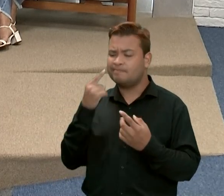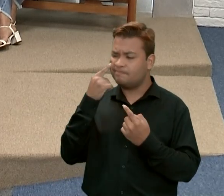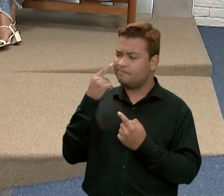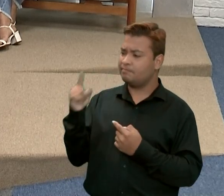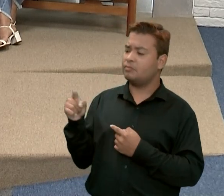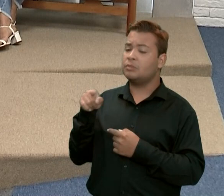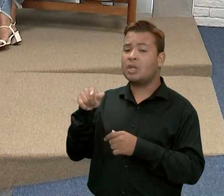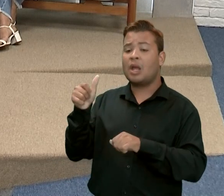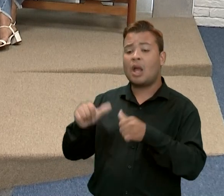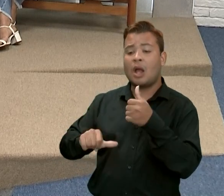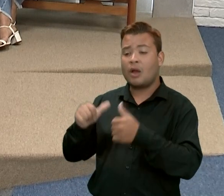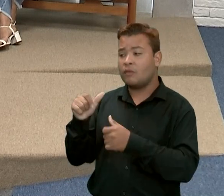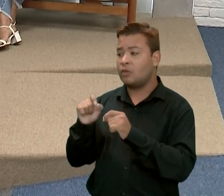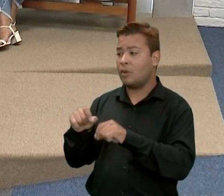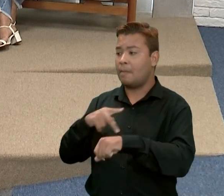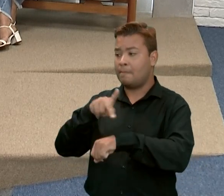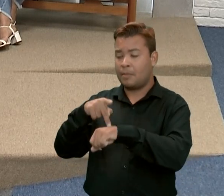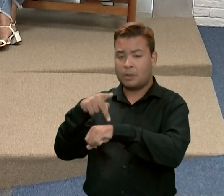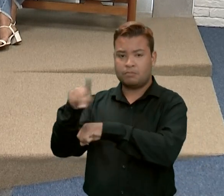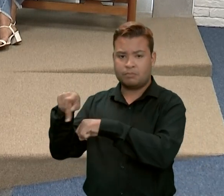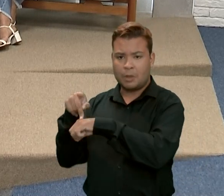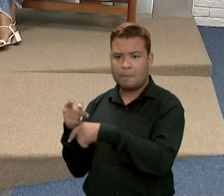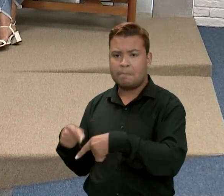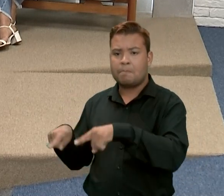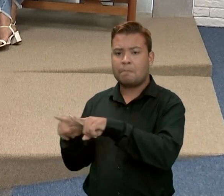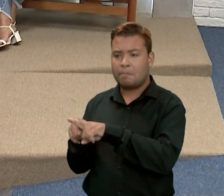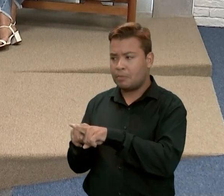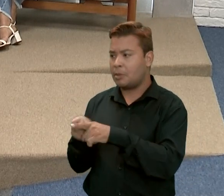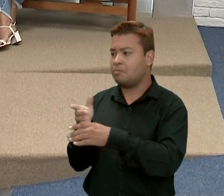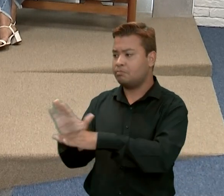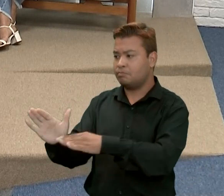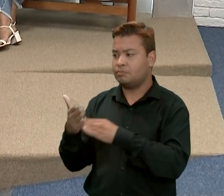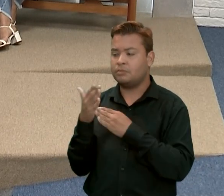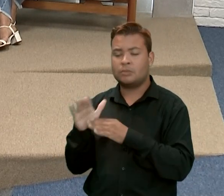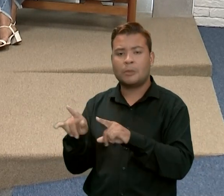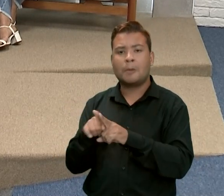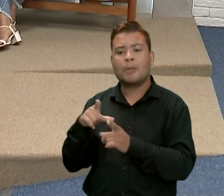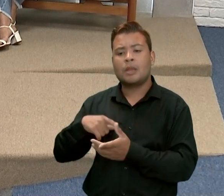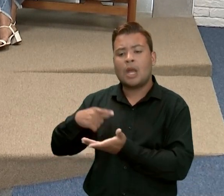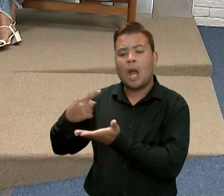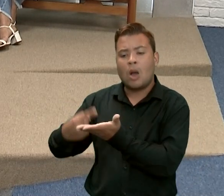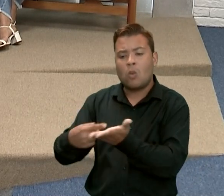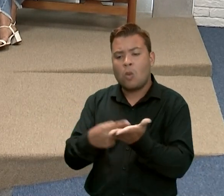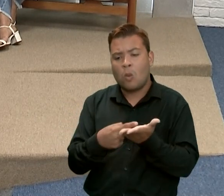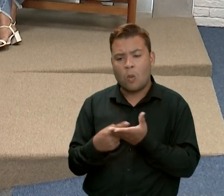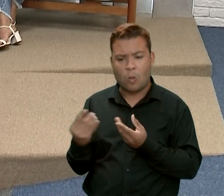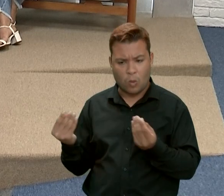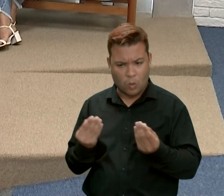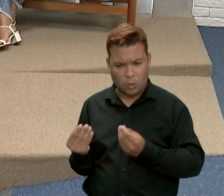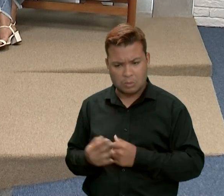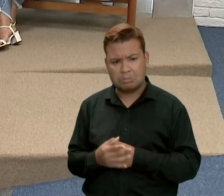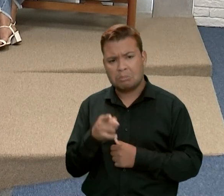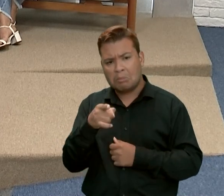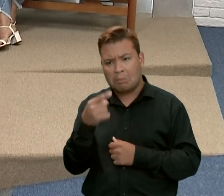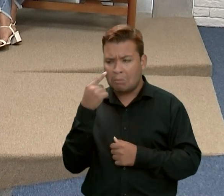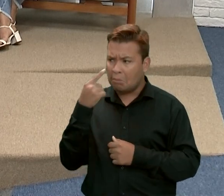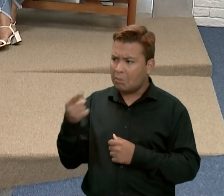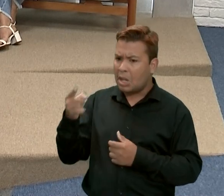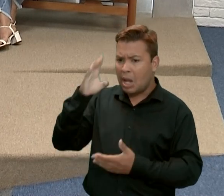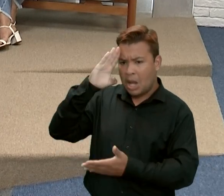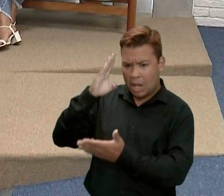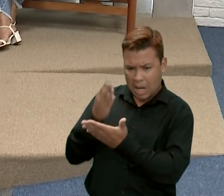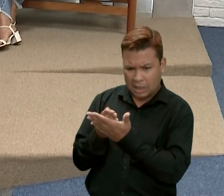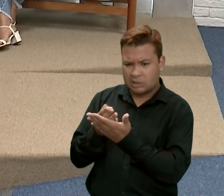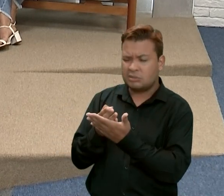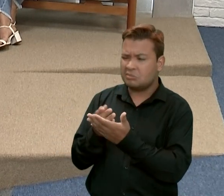as cooperações internacionais, os acordos que são feitos? O senhor acredita que ajuda os